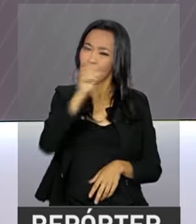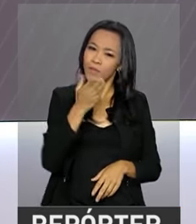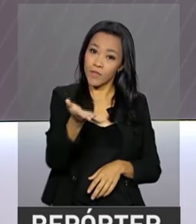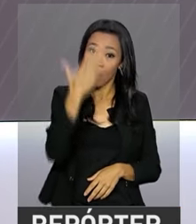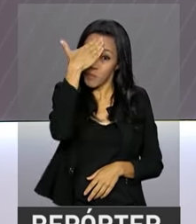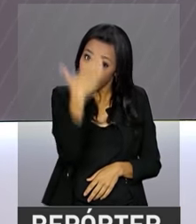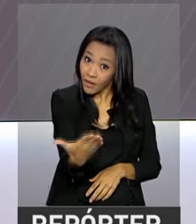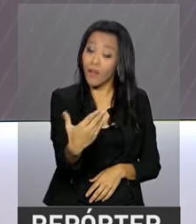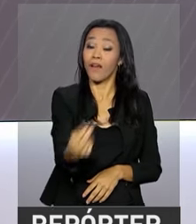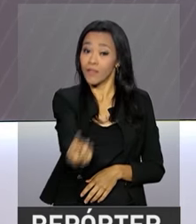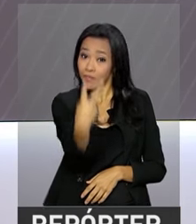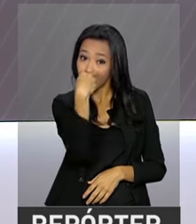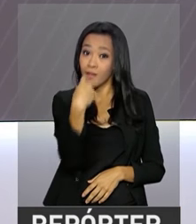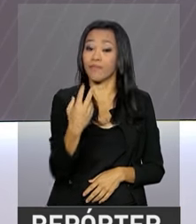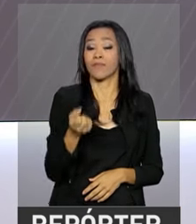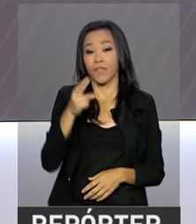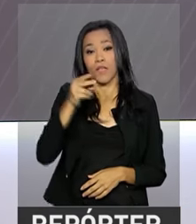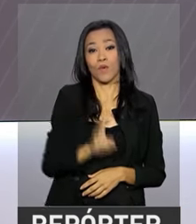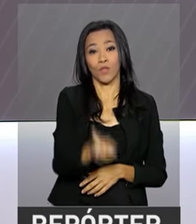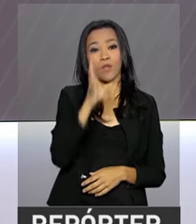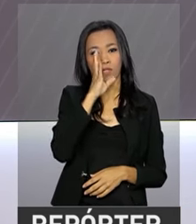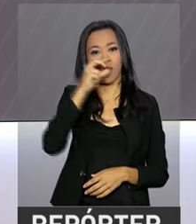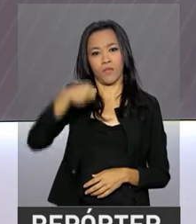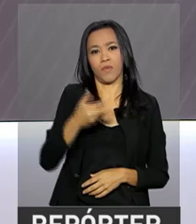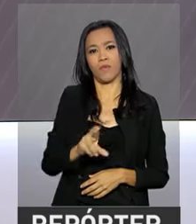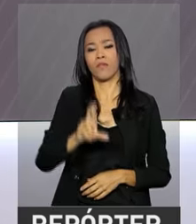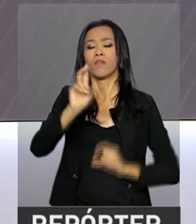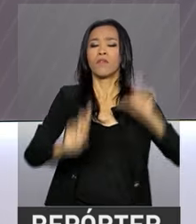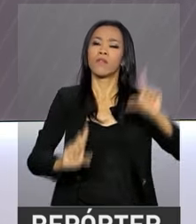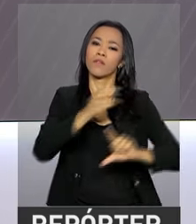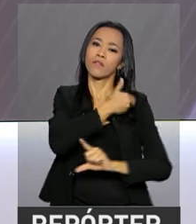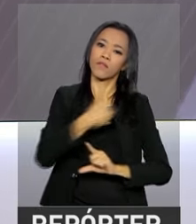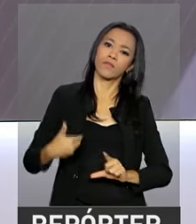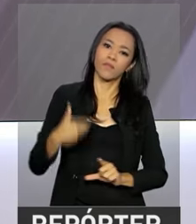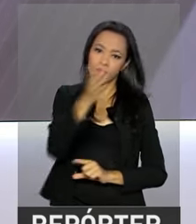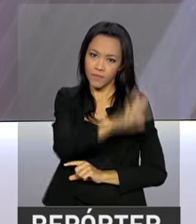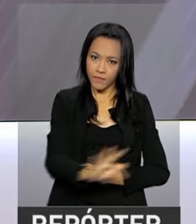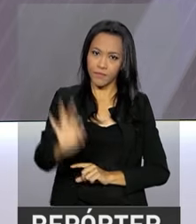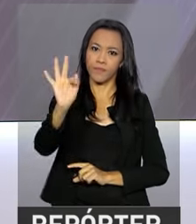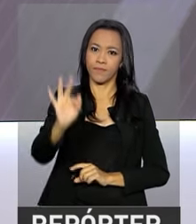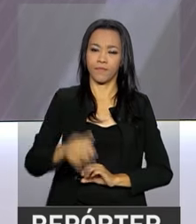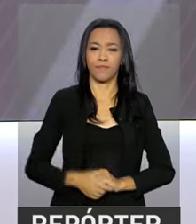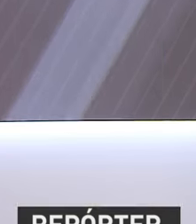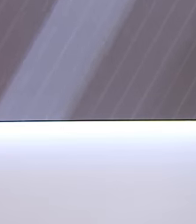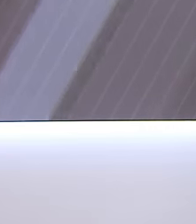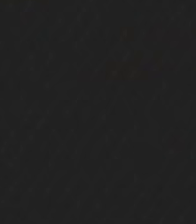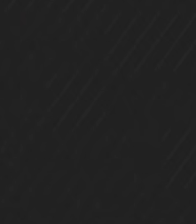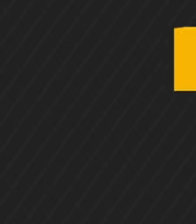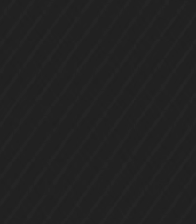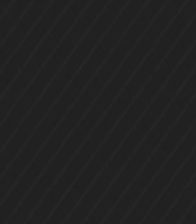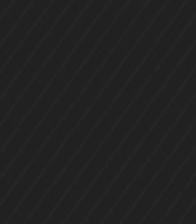obrigada pela sua companhia e continue com a gente aqui na nbr a tv do governo federal